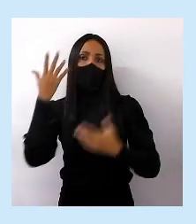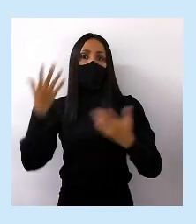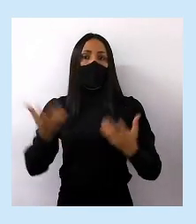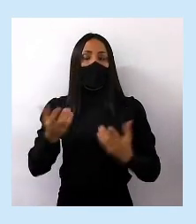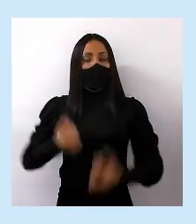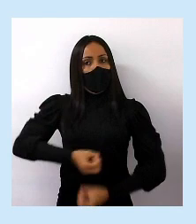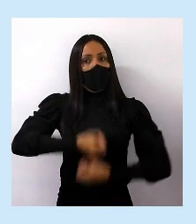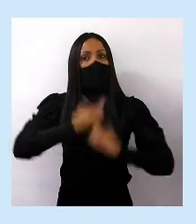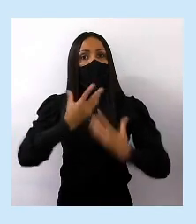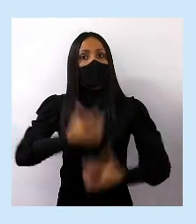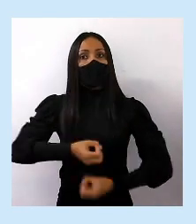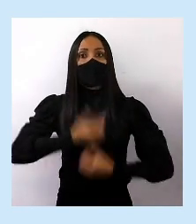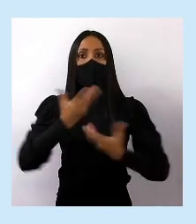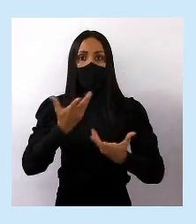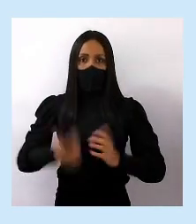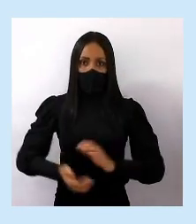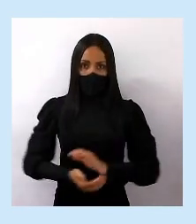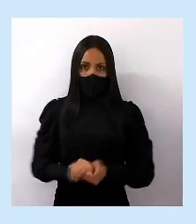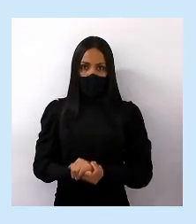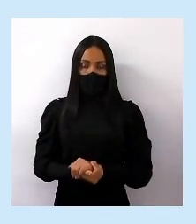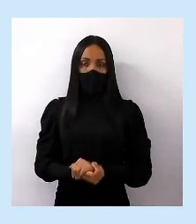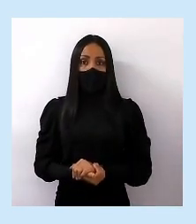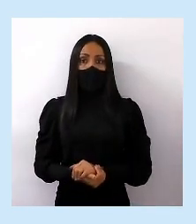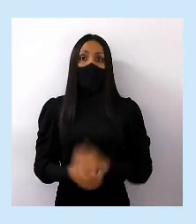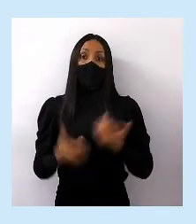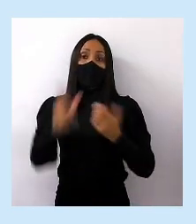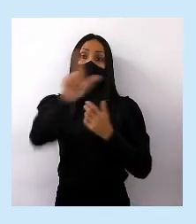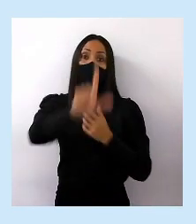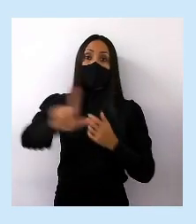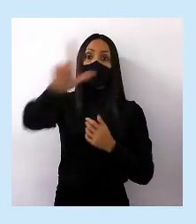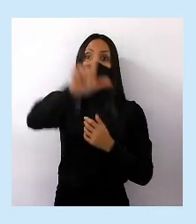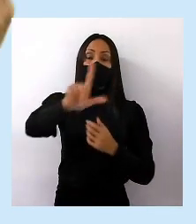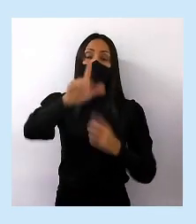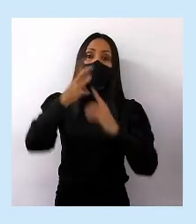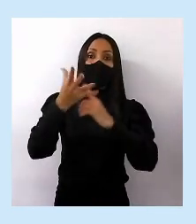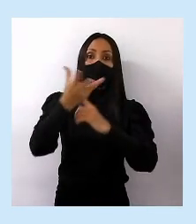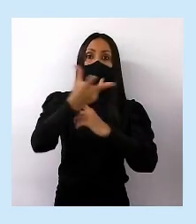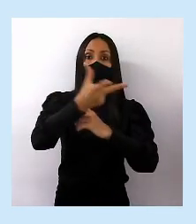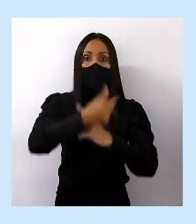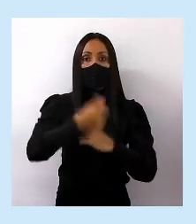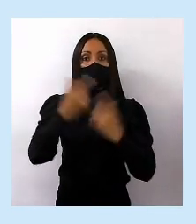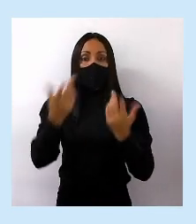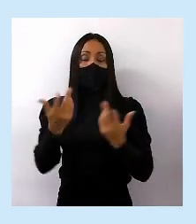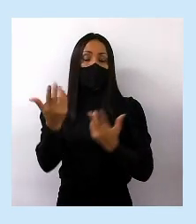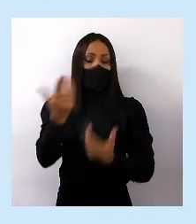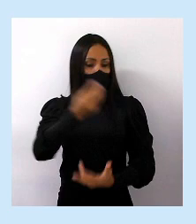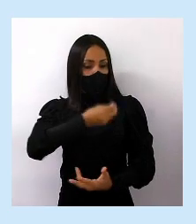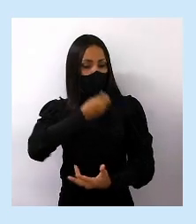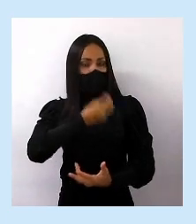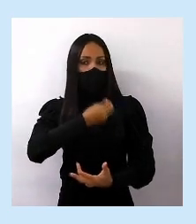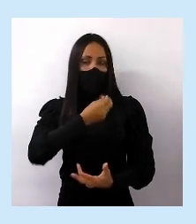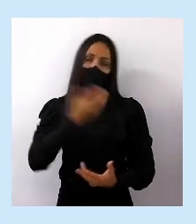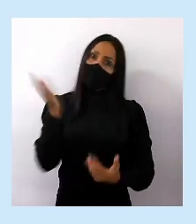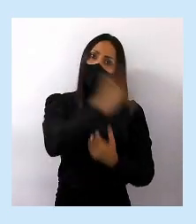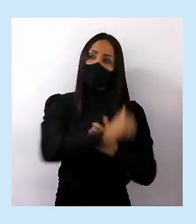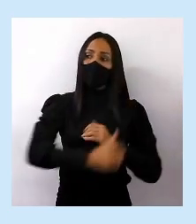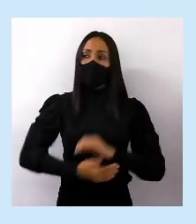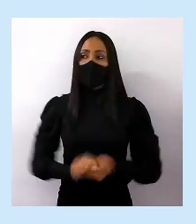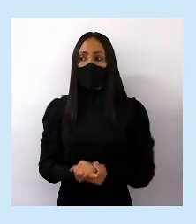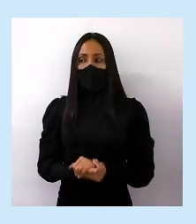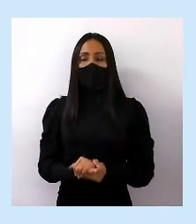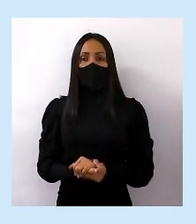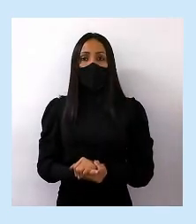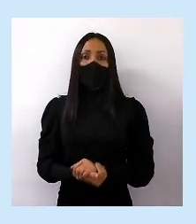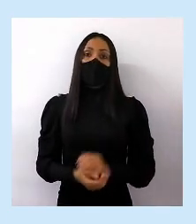da nossa própria espécie. Então é isso, a literatura é arte, uma arte que imita a vida. Então, vamos embora.